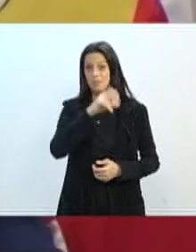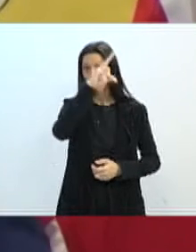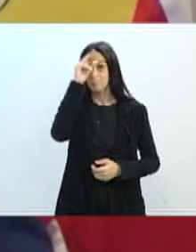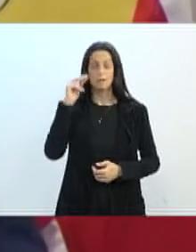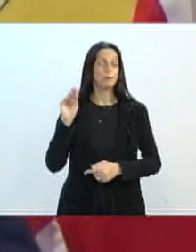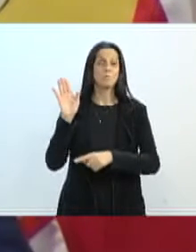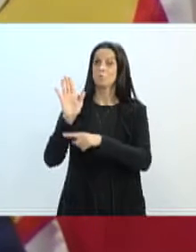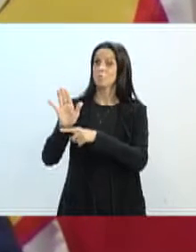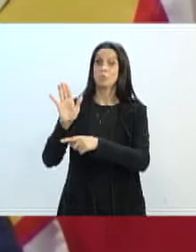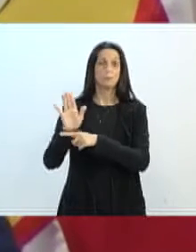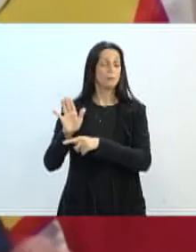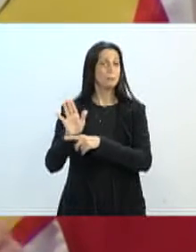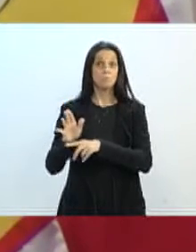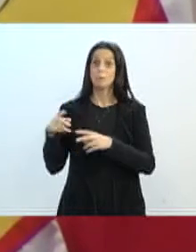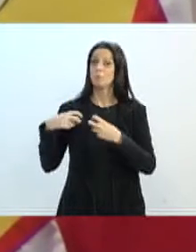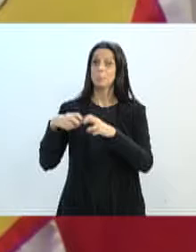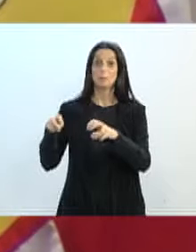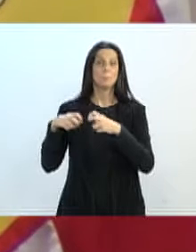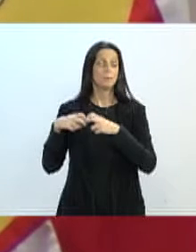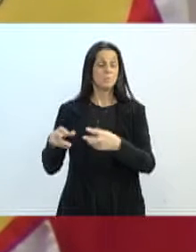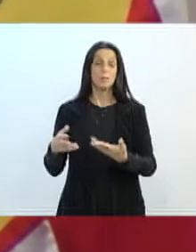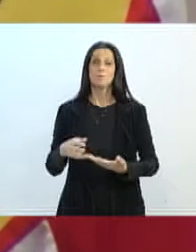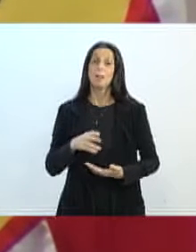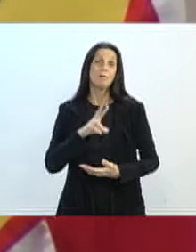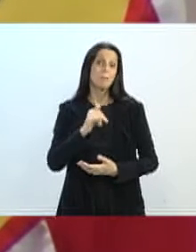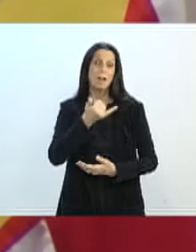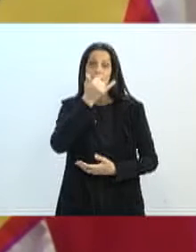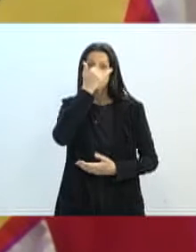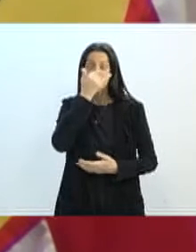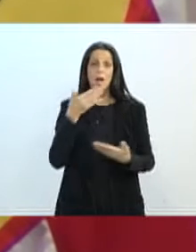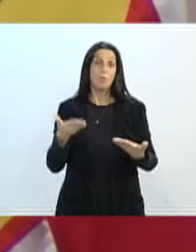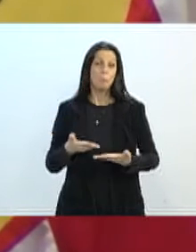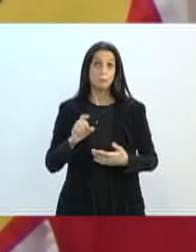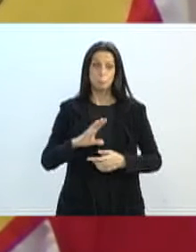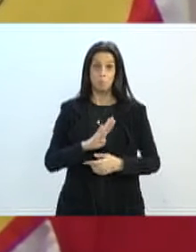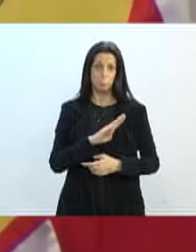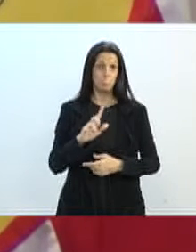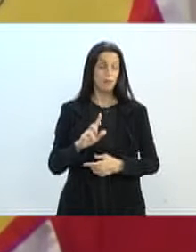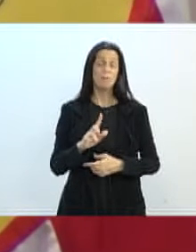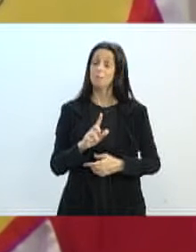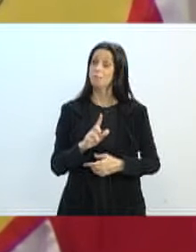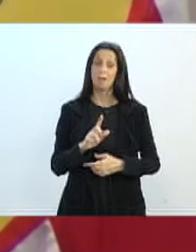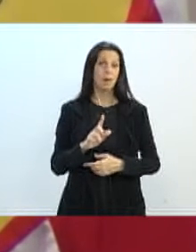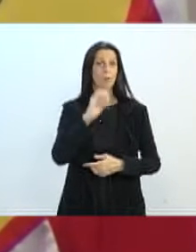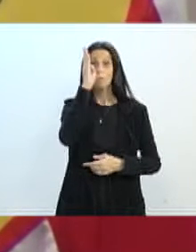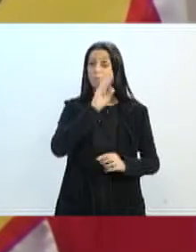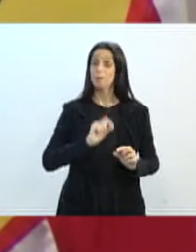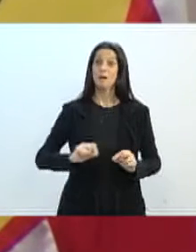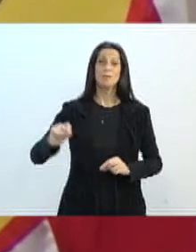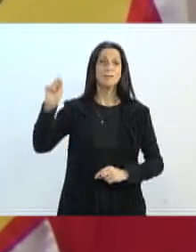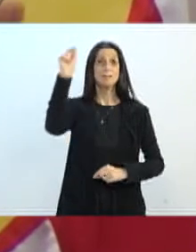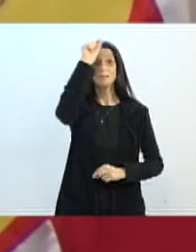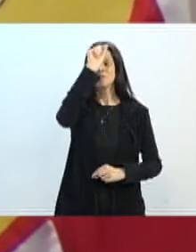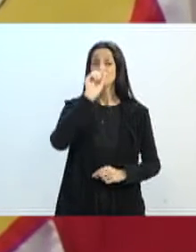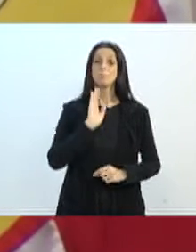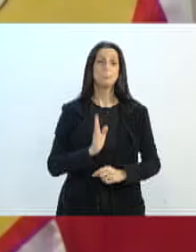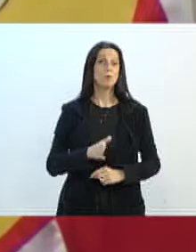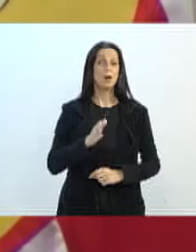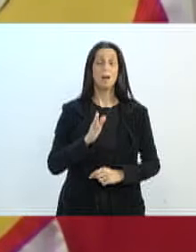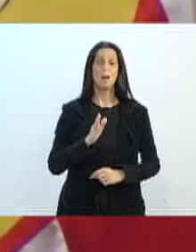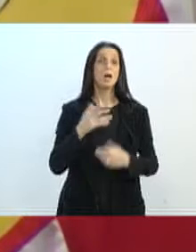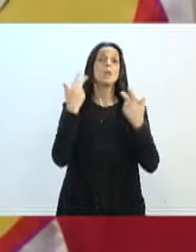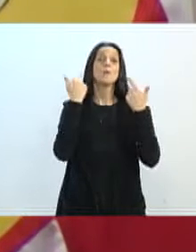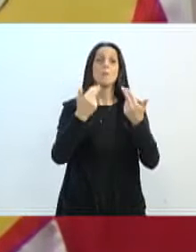maioria absoluta dos municípios brasileiros hoje. O transporte coletivo ele já é subsidiado.